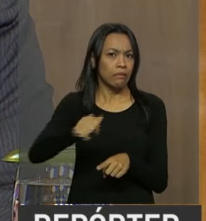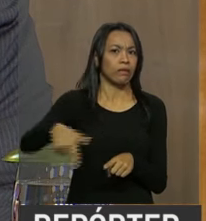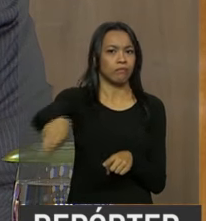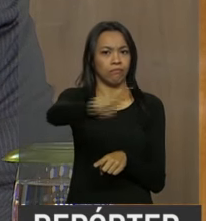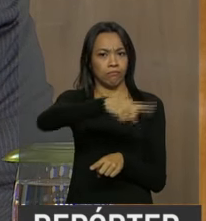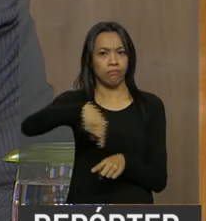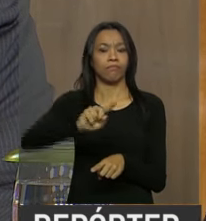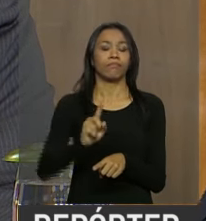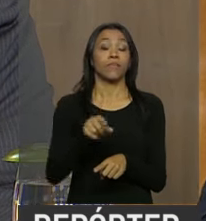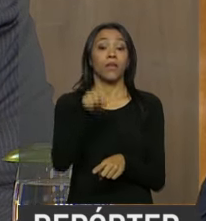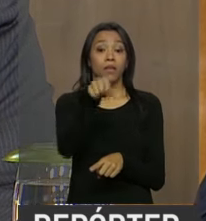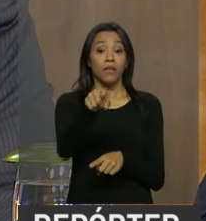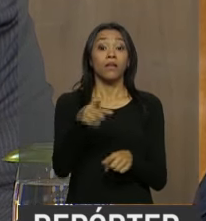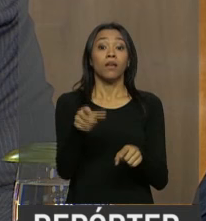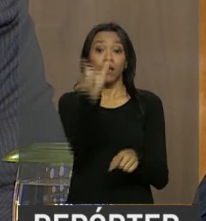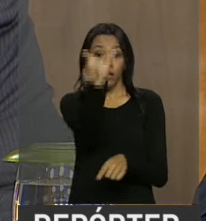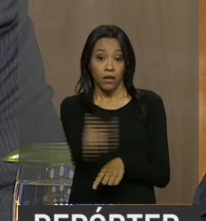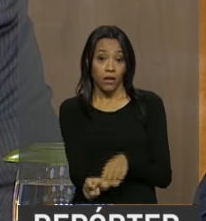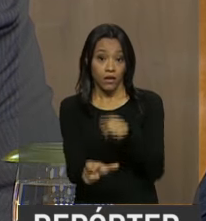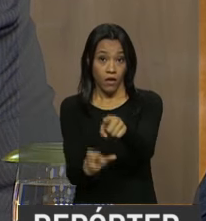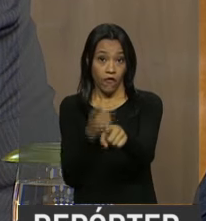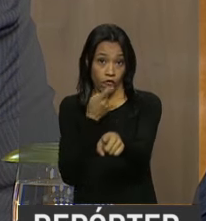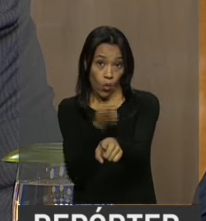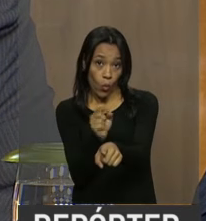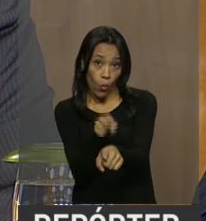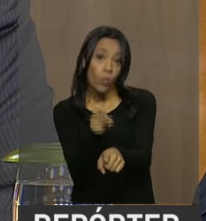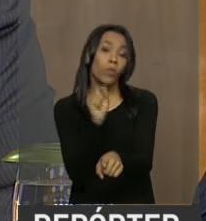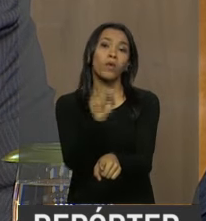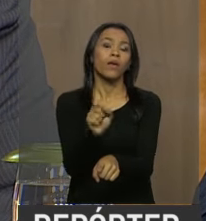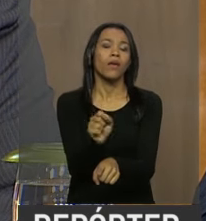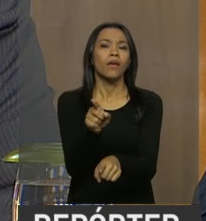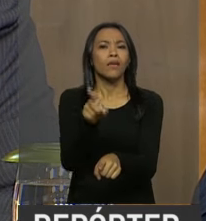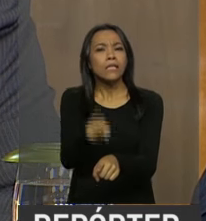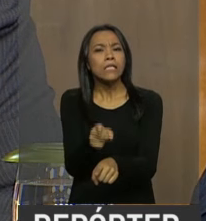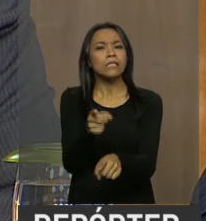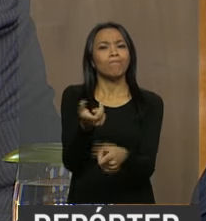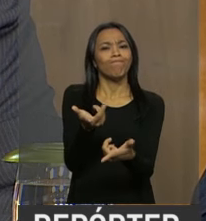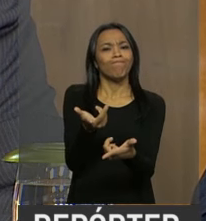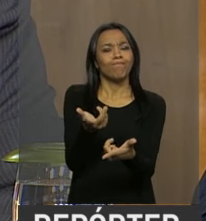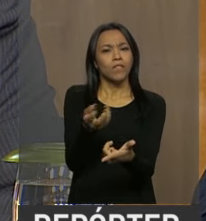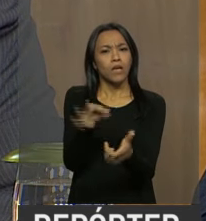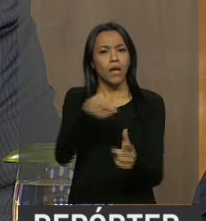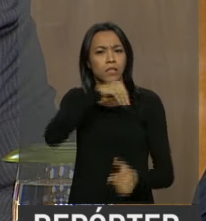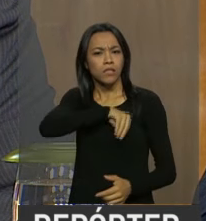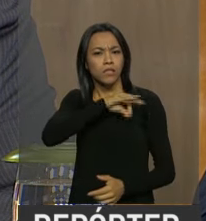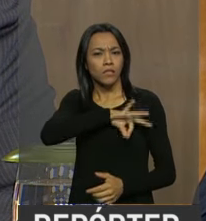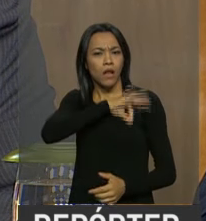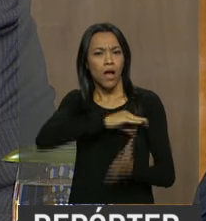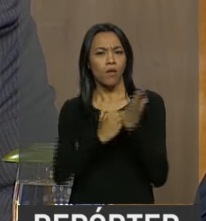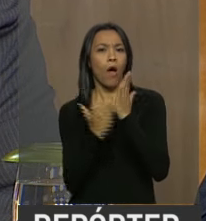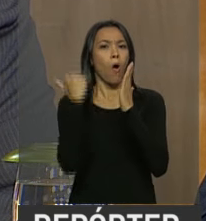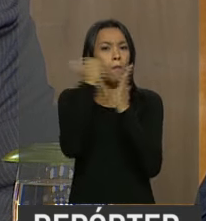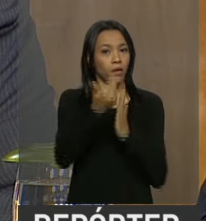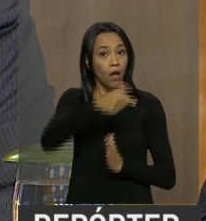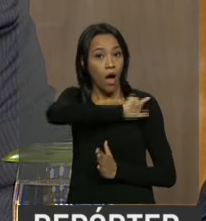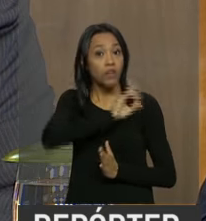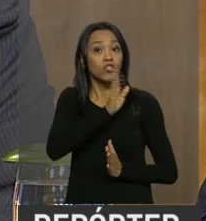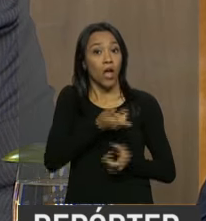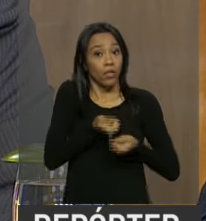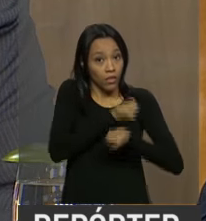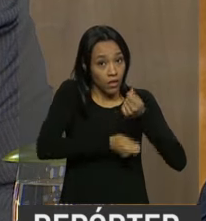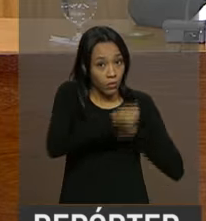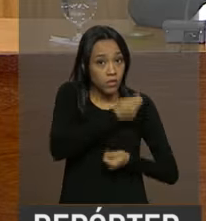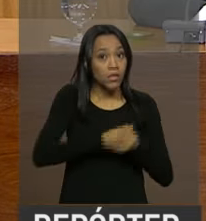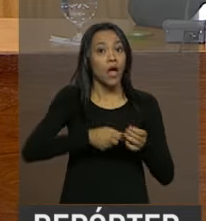Planejamento, Desenvolvimento e Gestão, Romero Jucá, destacou que reajustes de servidores públicos já negociados com as